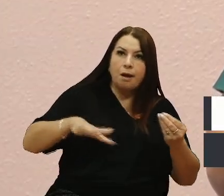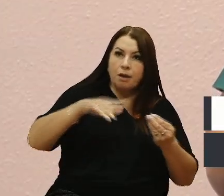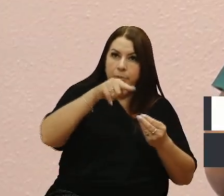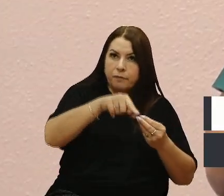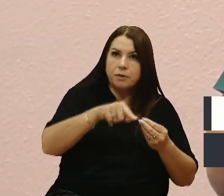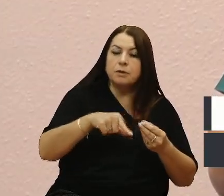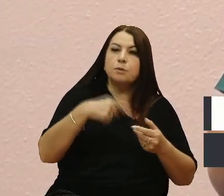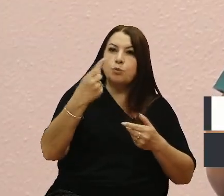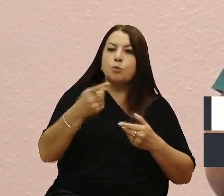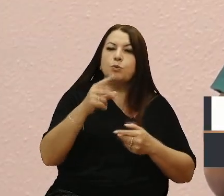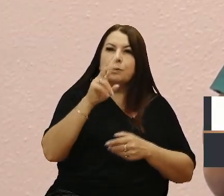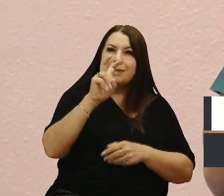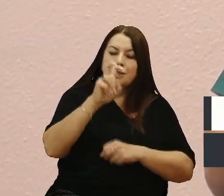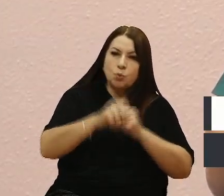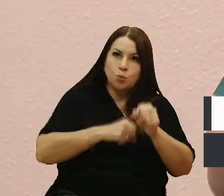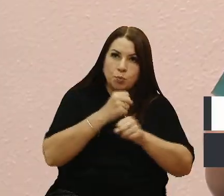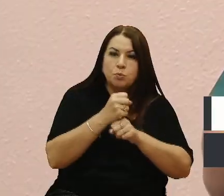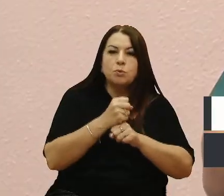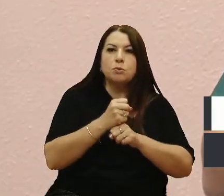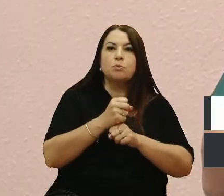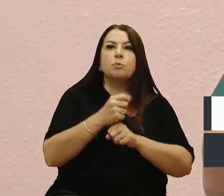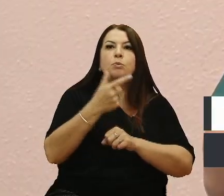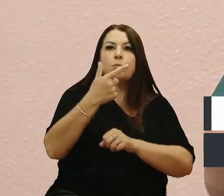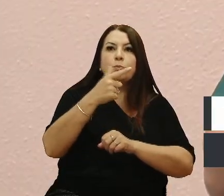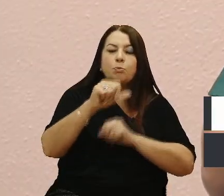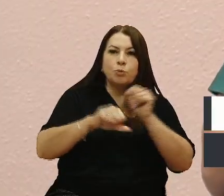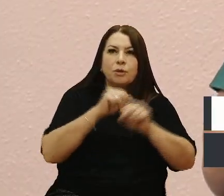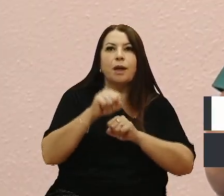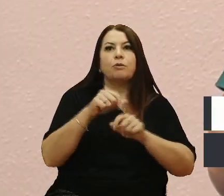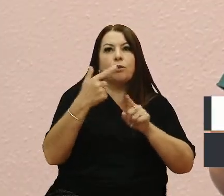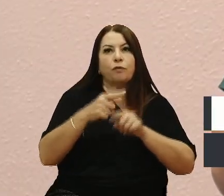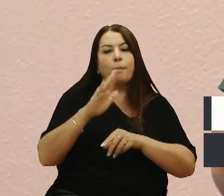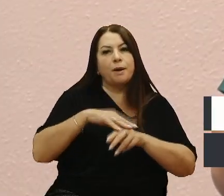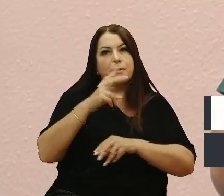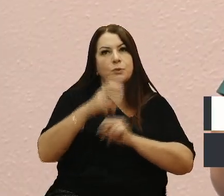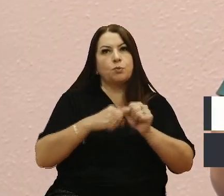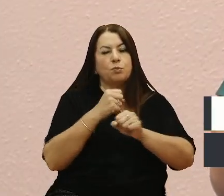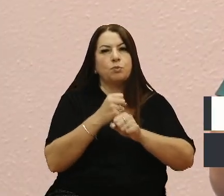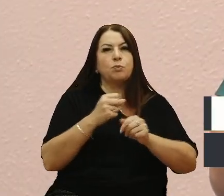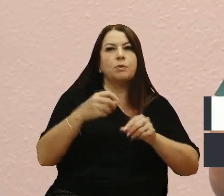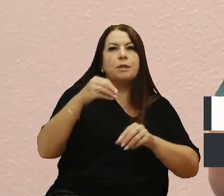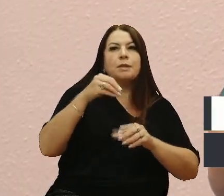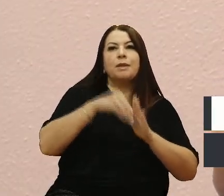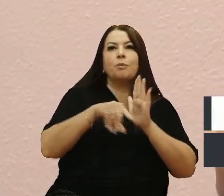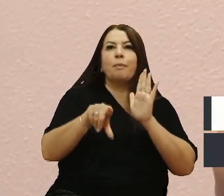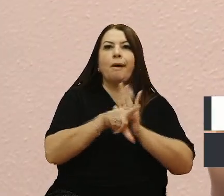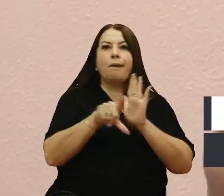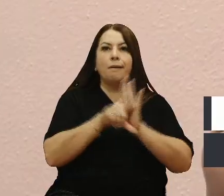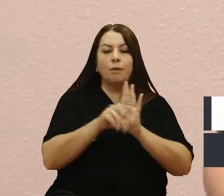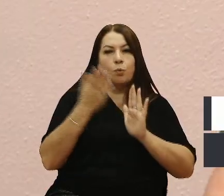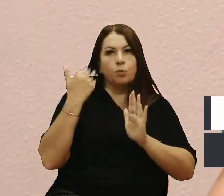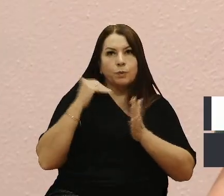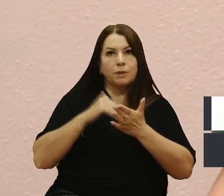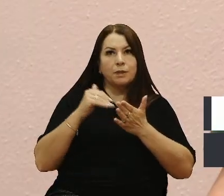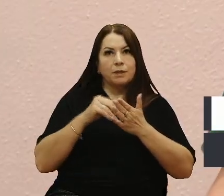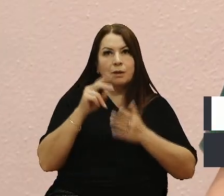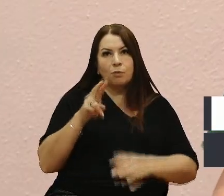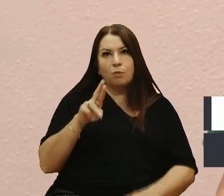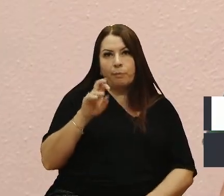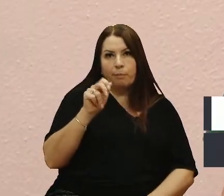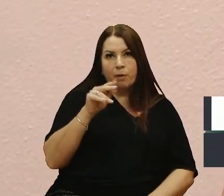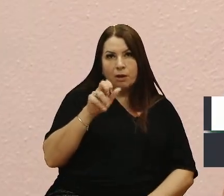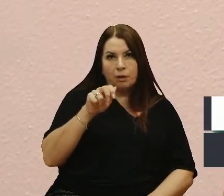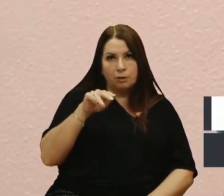pelos próximos 5 anos, podendo ser renovados por mais 5 anos, em cima de uma legislação que, quando era secretário de urbanismo, o